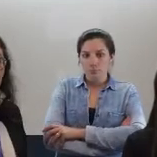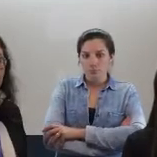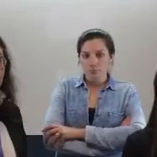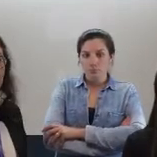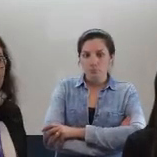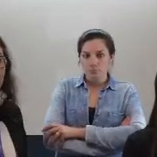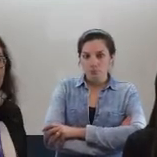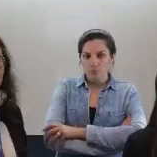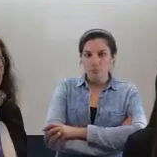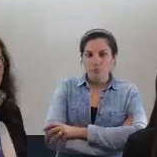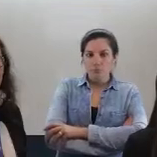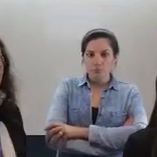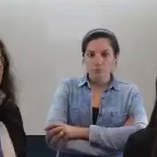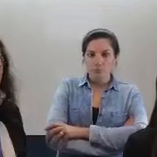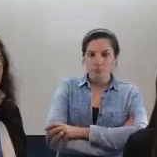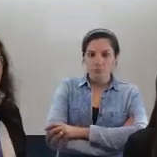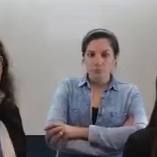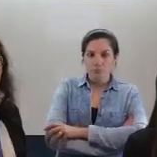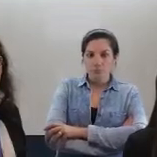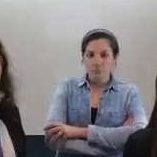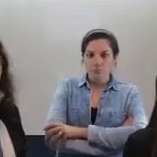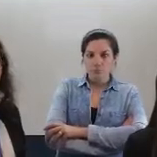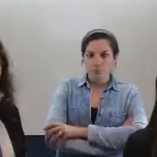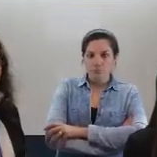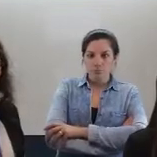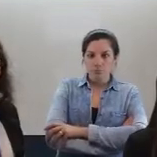minha UNO, ali no link ABNT.